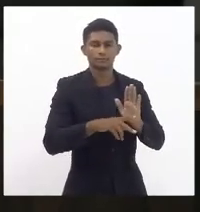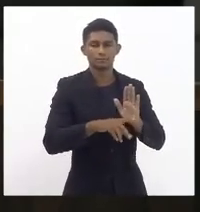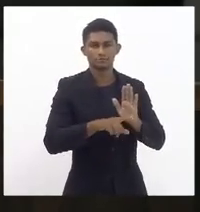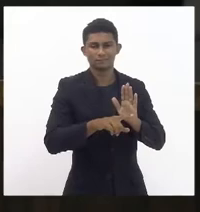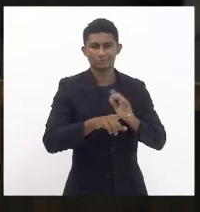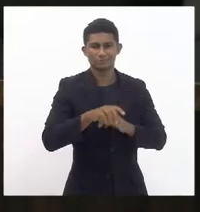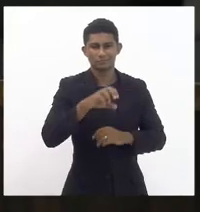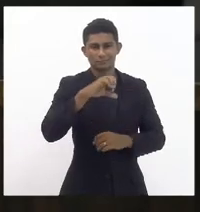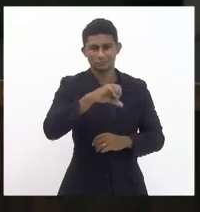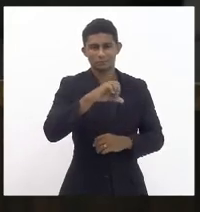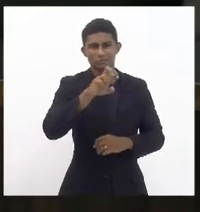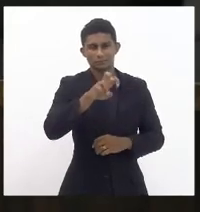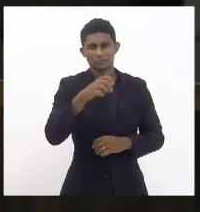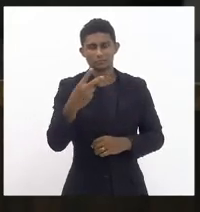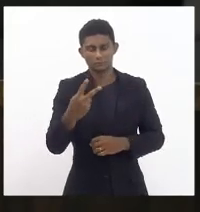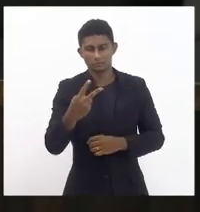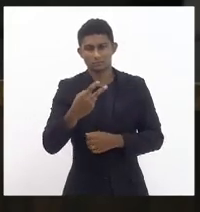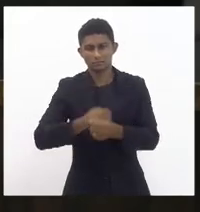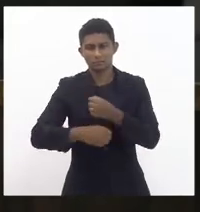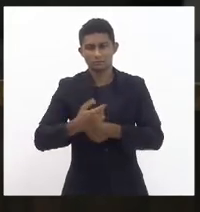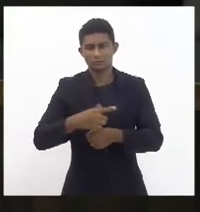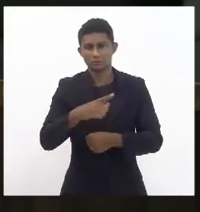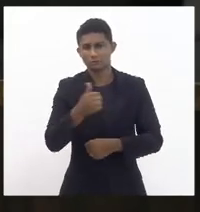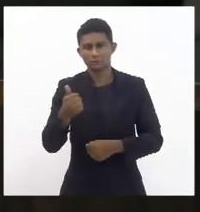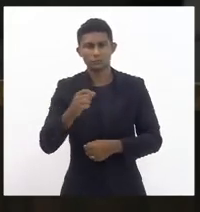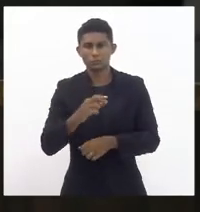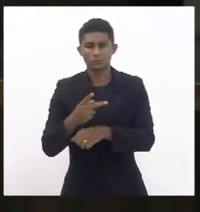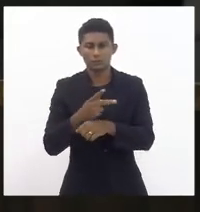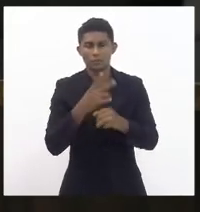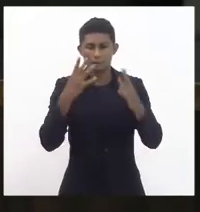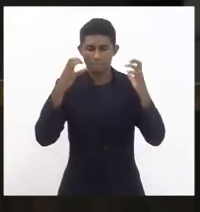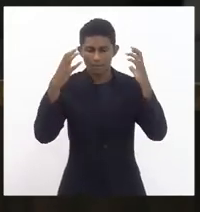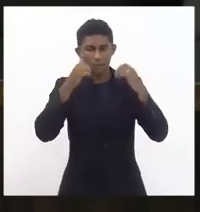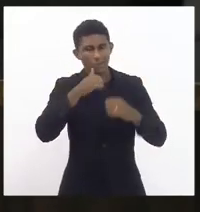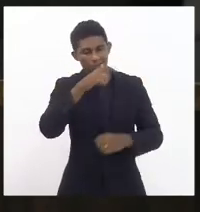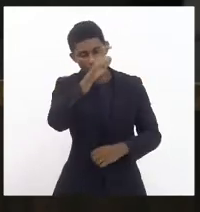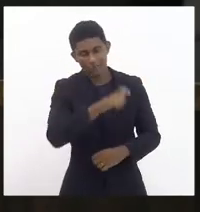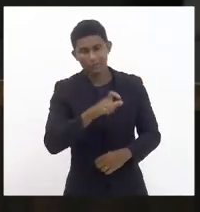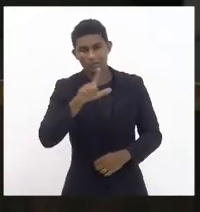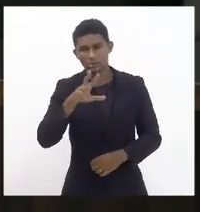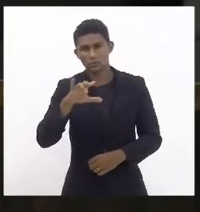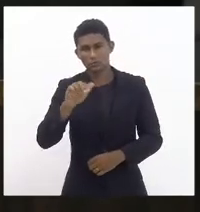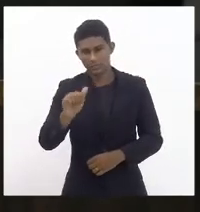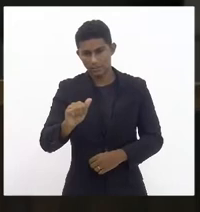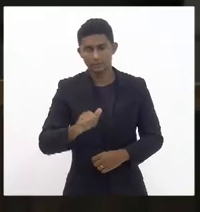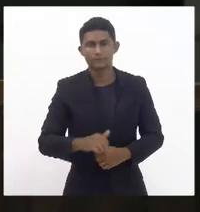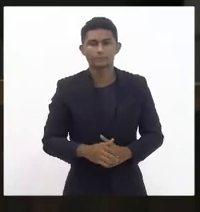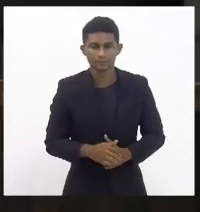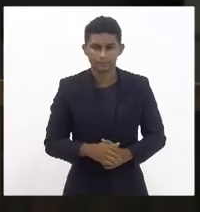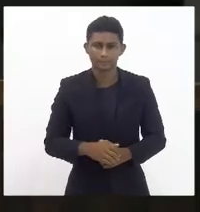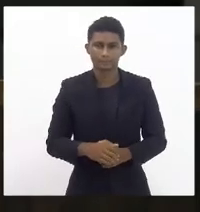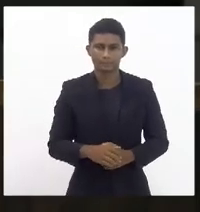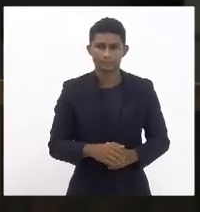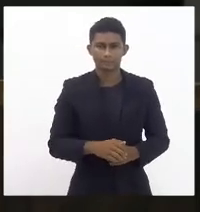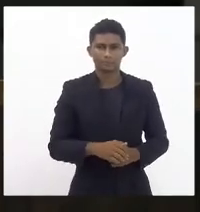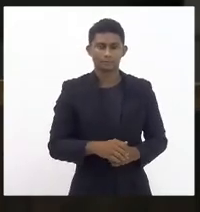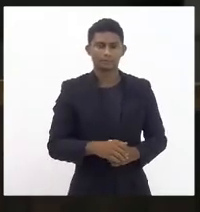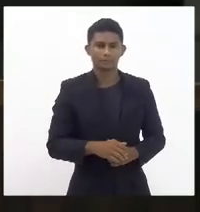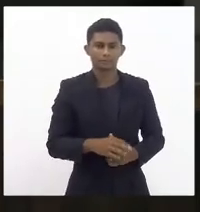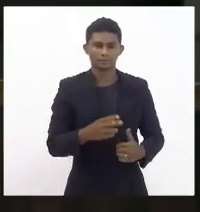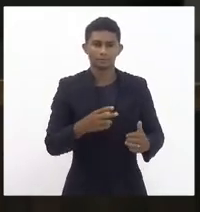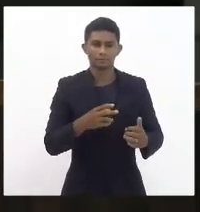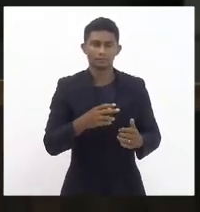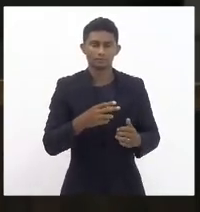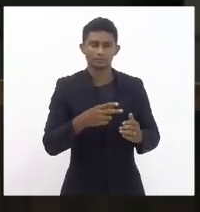952 de 20 m de altura deputada Renata concede prêmio Mariele a Lúcia Xavier parecer da comissão de normas favorável Deputado rosenverg Reis